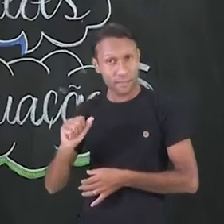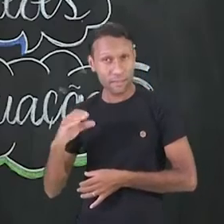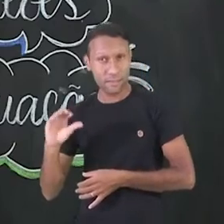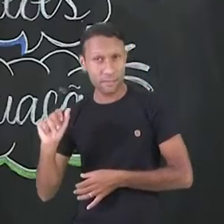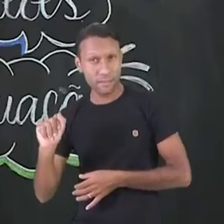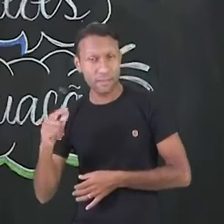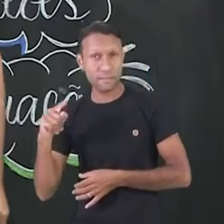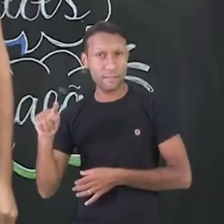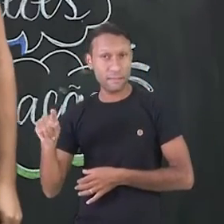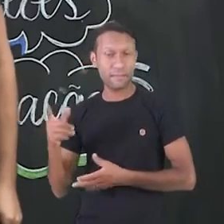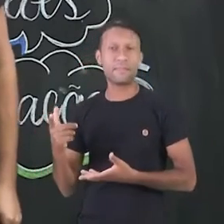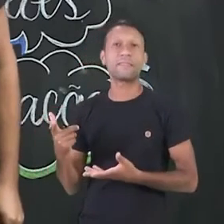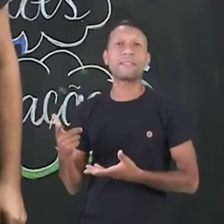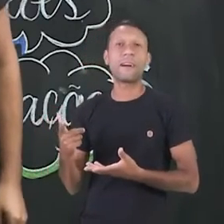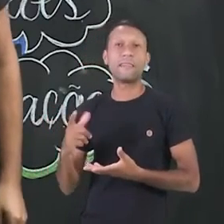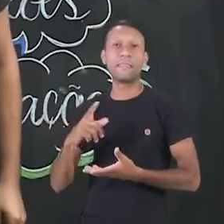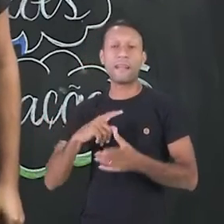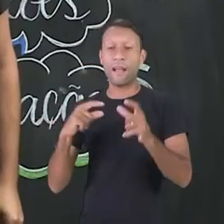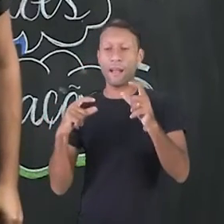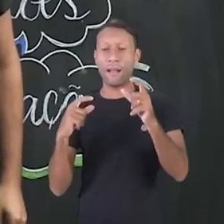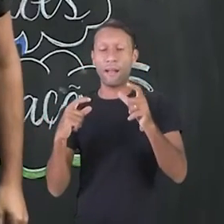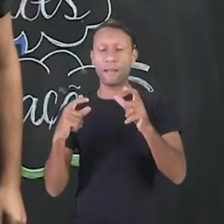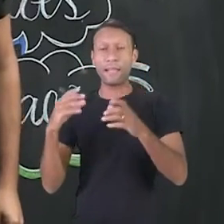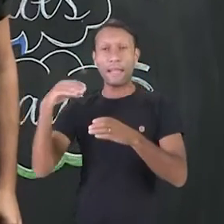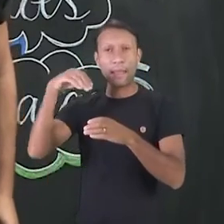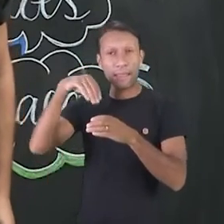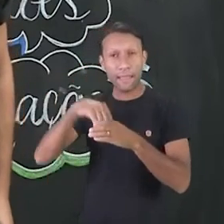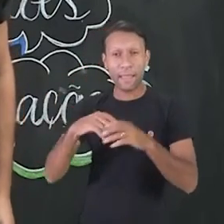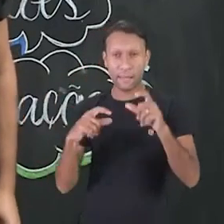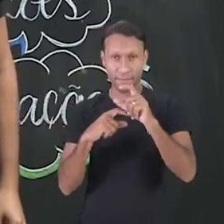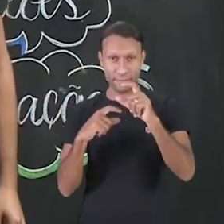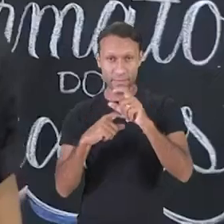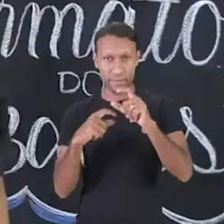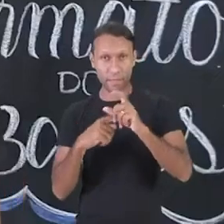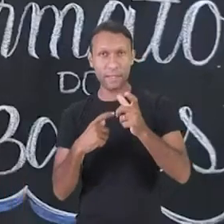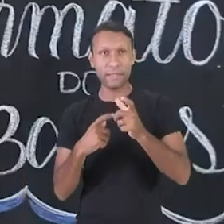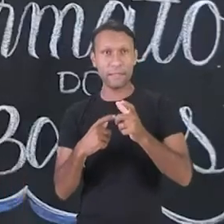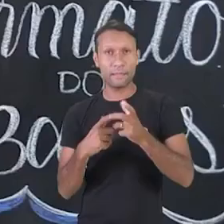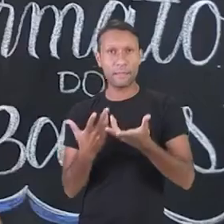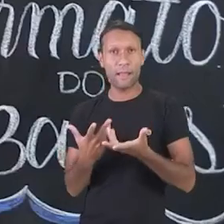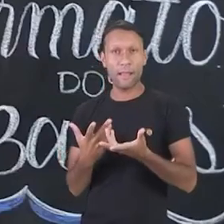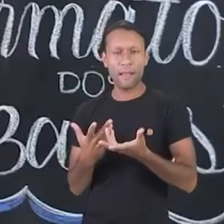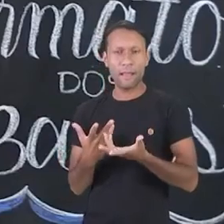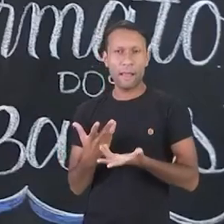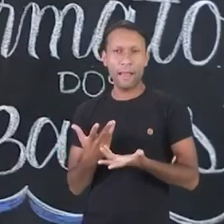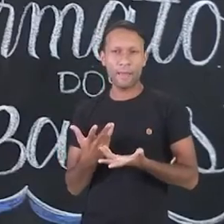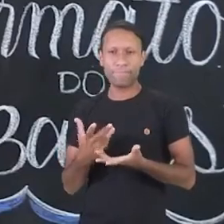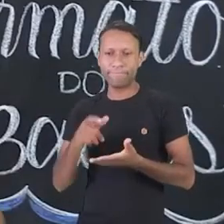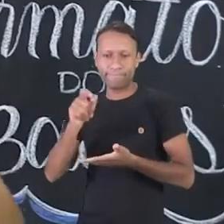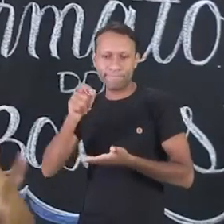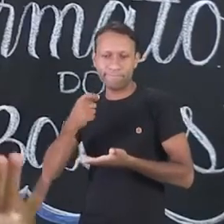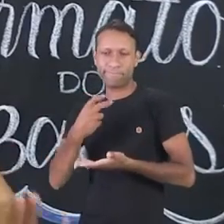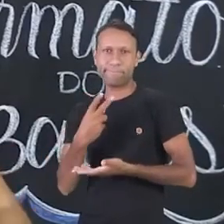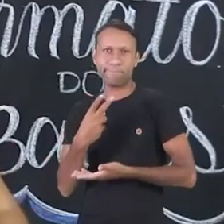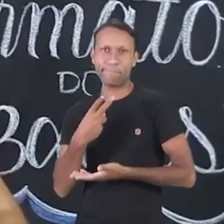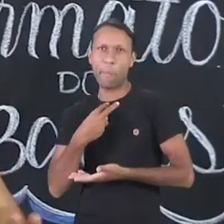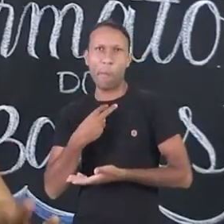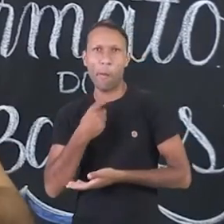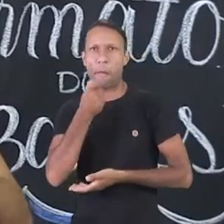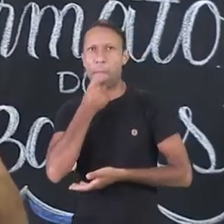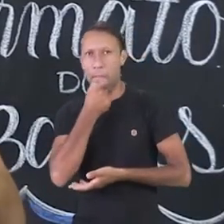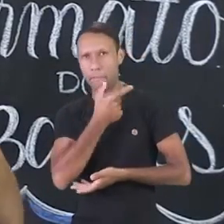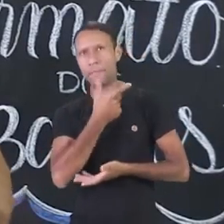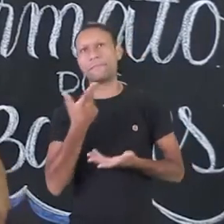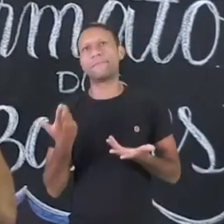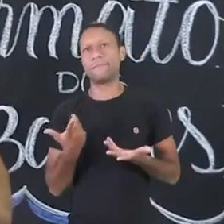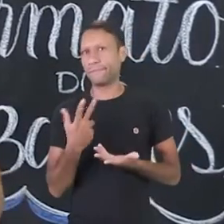sentimentos. Como as histórias em quadrinhos são direcionadas para um público infantil, um público infanto-juvenil, é comum também que não se utilize palavrões,